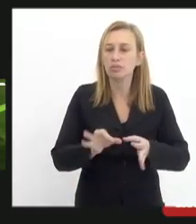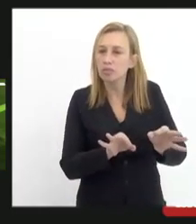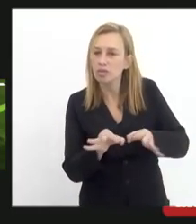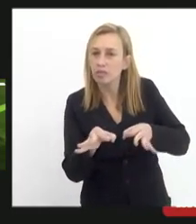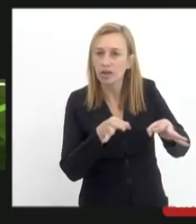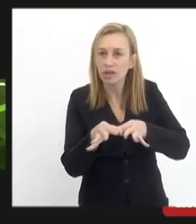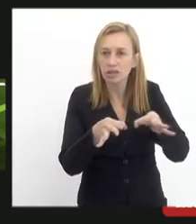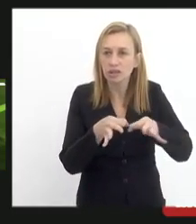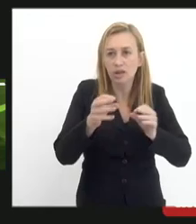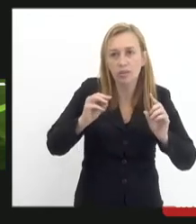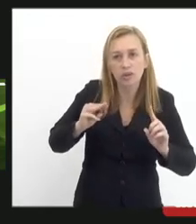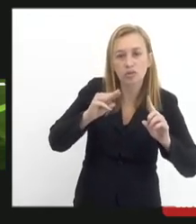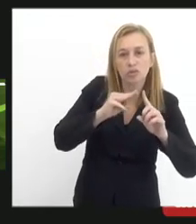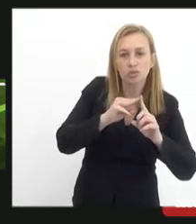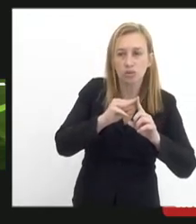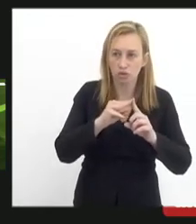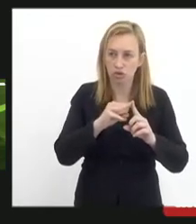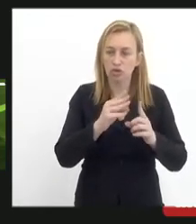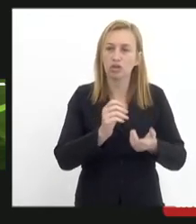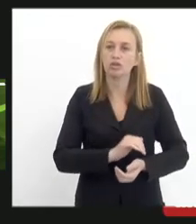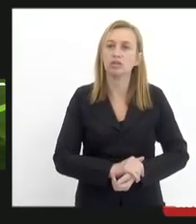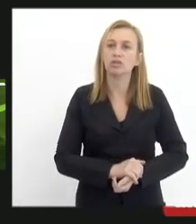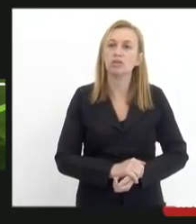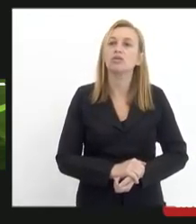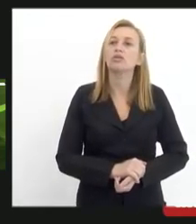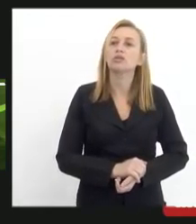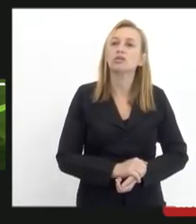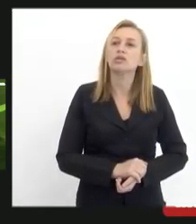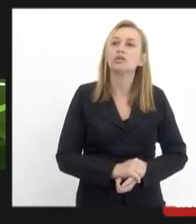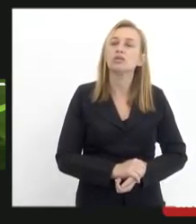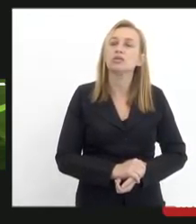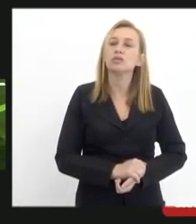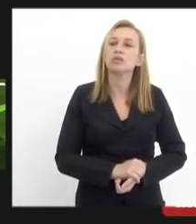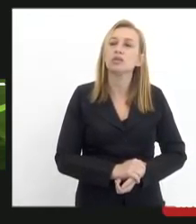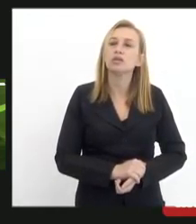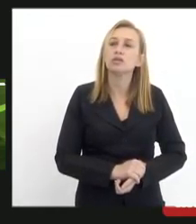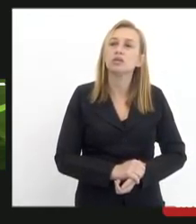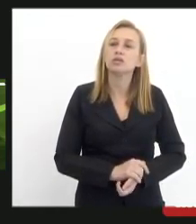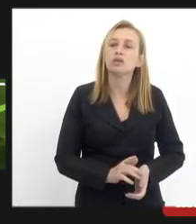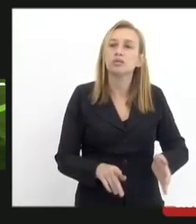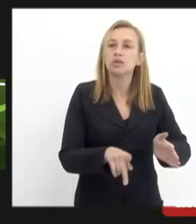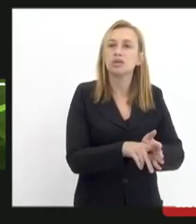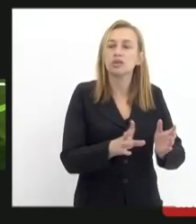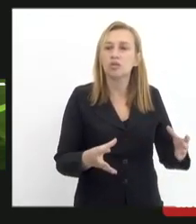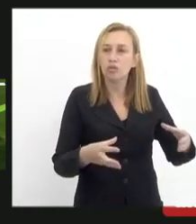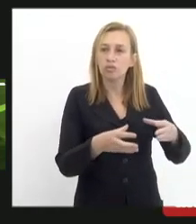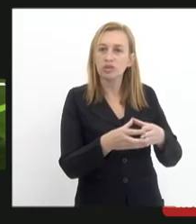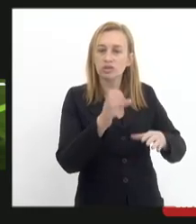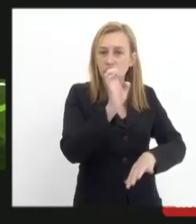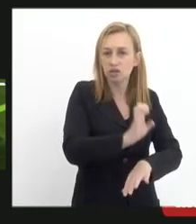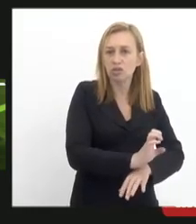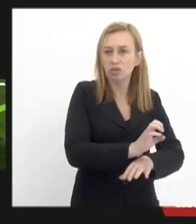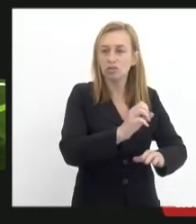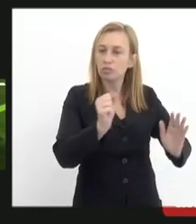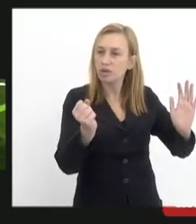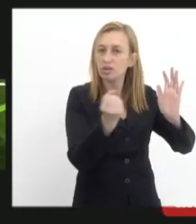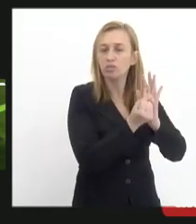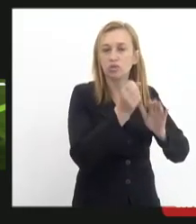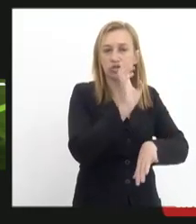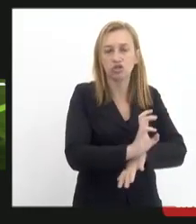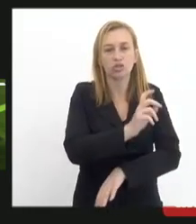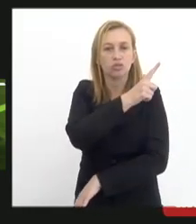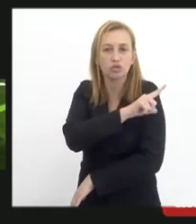da metodologia para esse fim, como parte da Comissão Estadual do Patrimônio Imaterial do Estado do Rio de